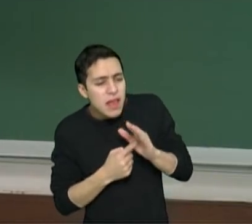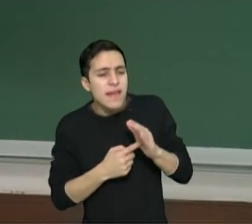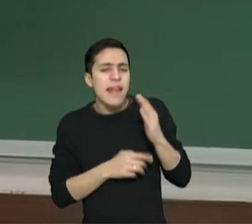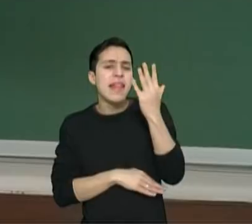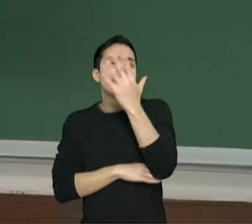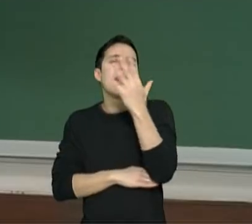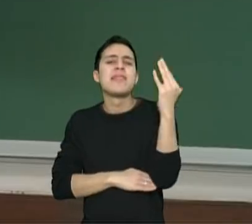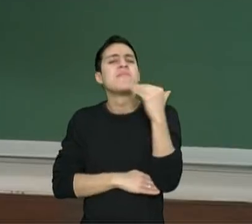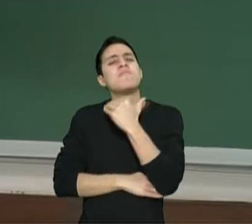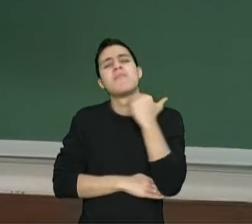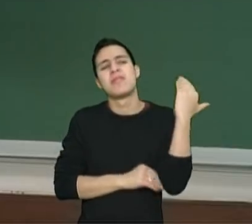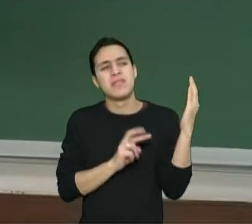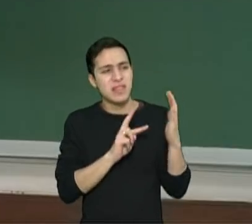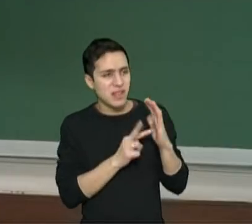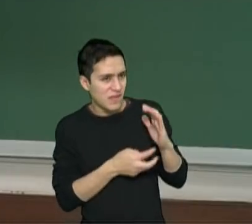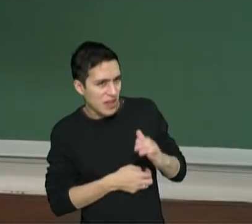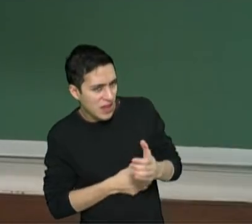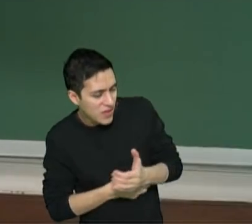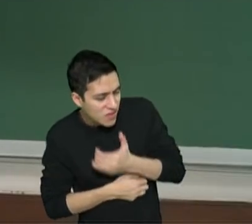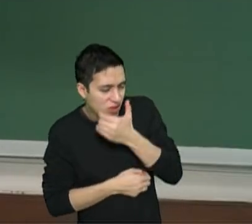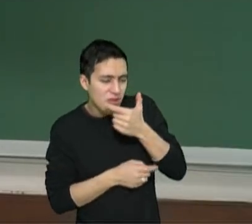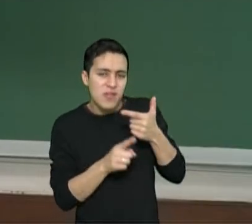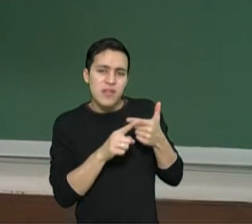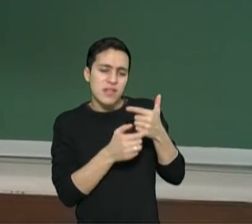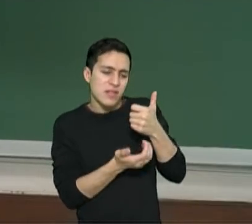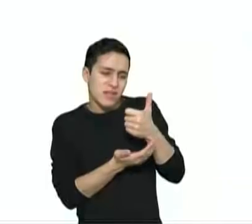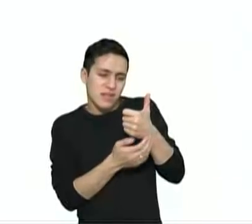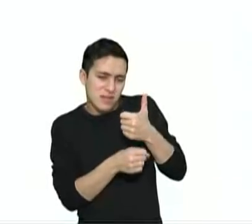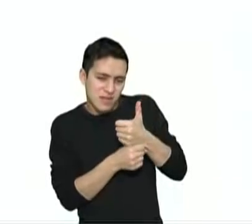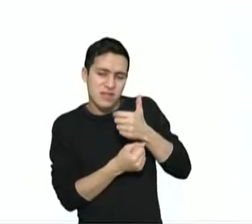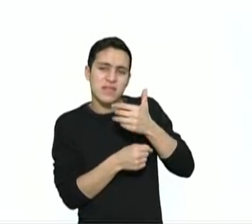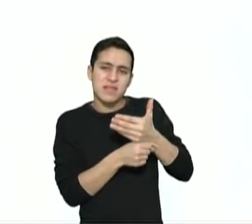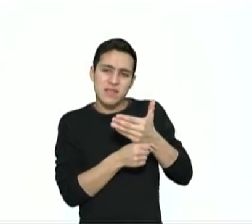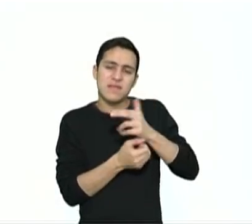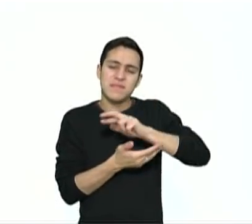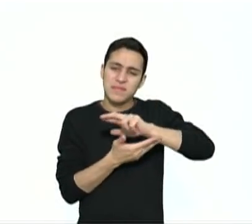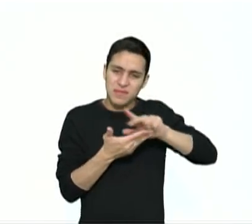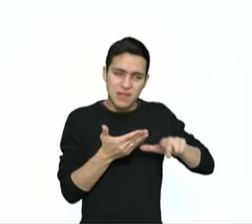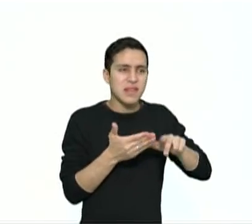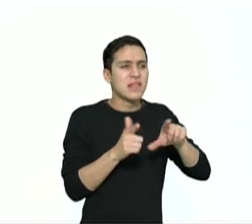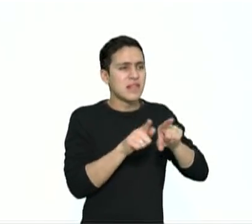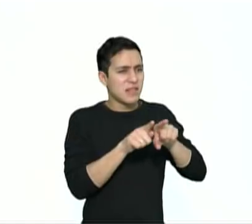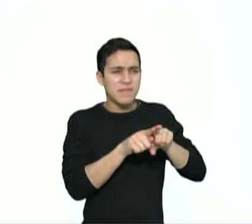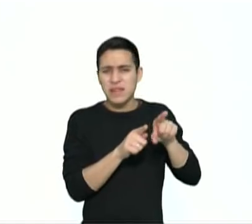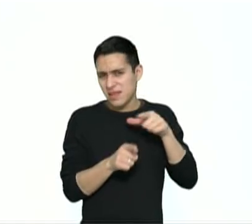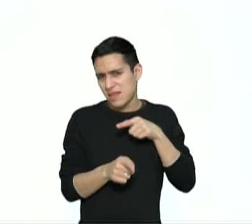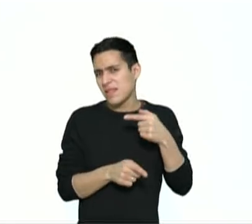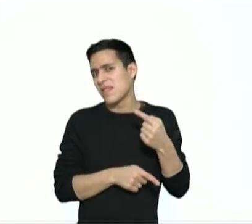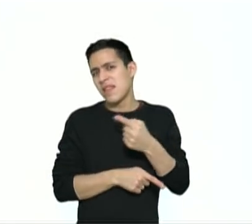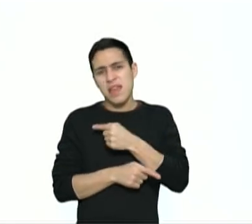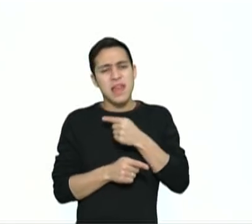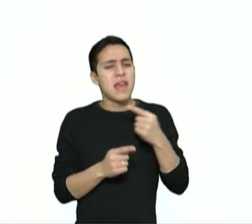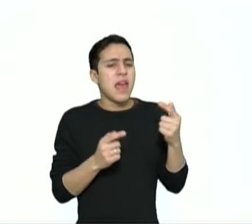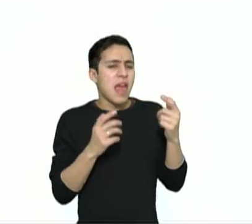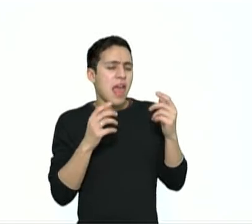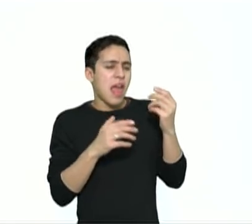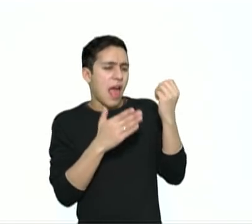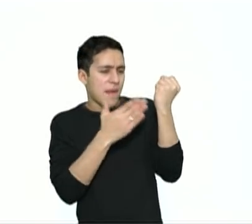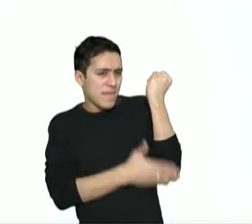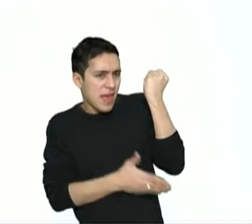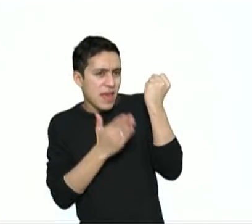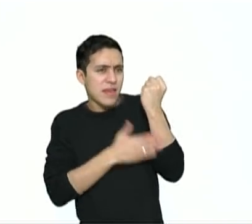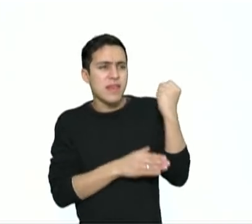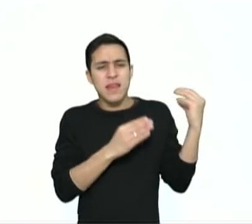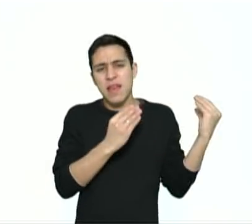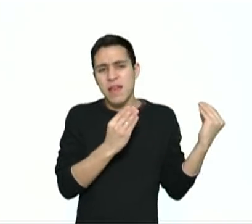né? Então, aqui nós temos o melão, o abacaxi, né? As frutas tropicais. Então, muito importante também. Então,